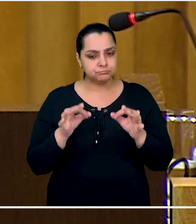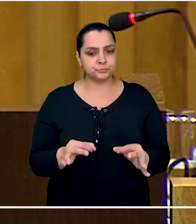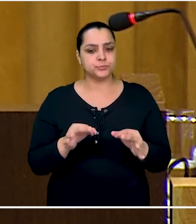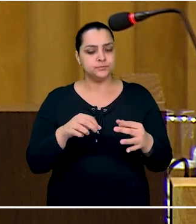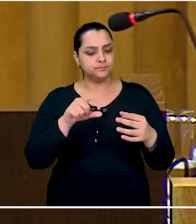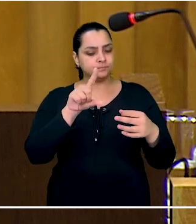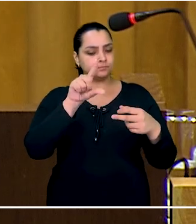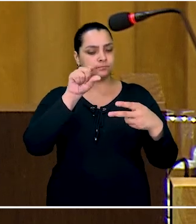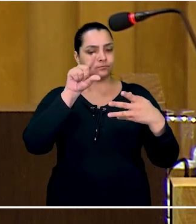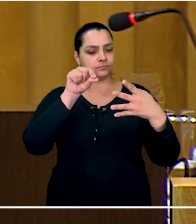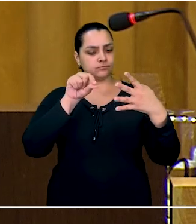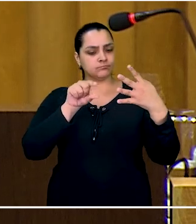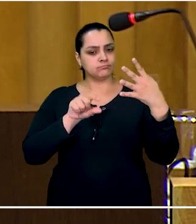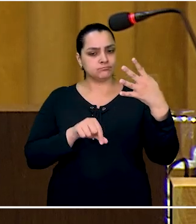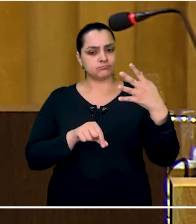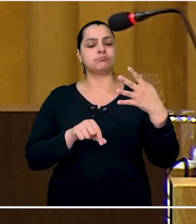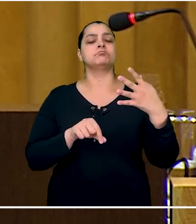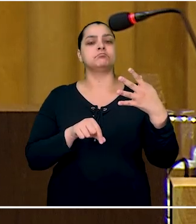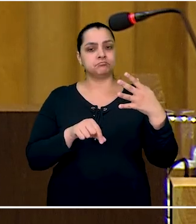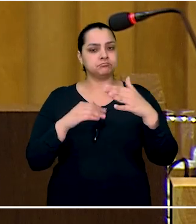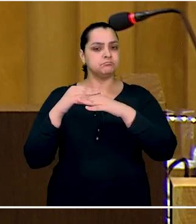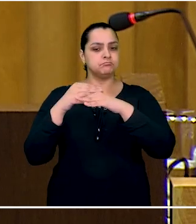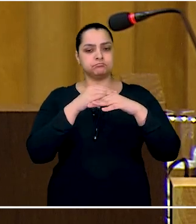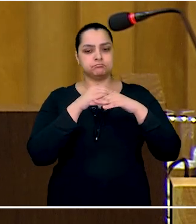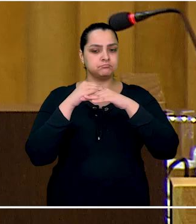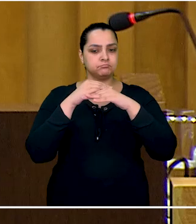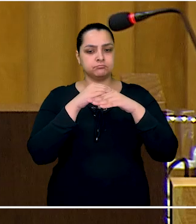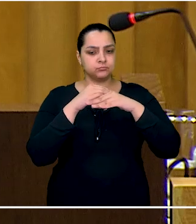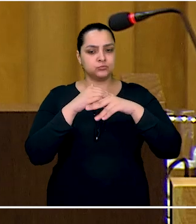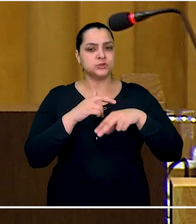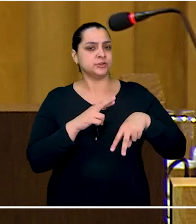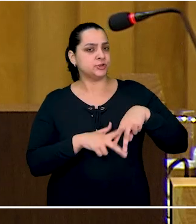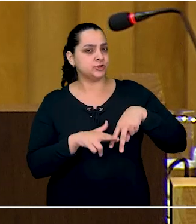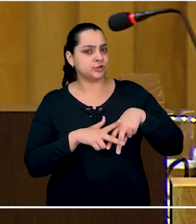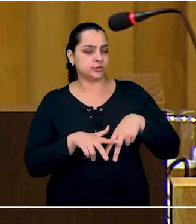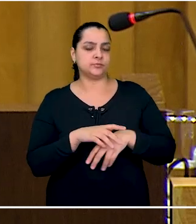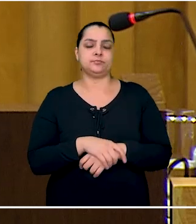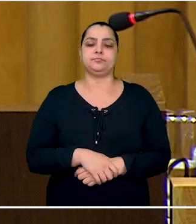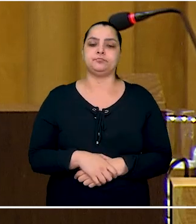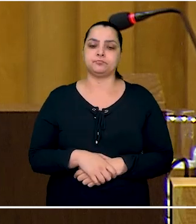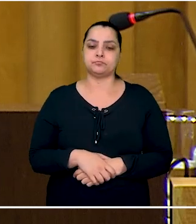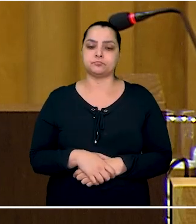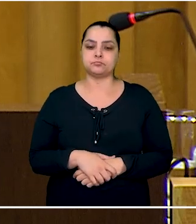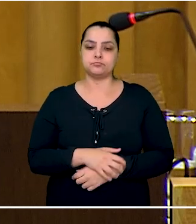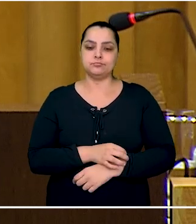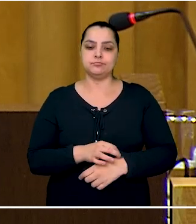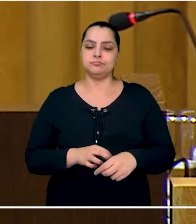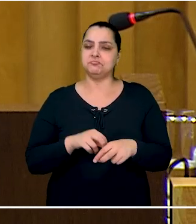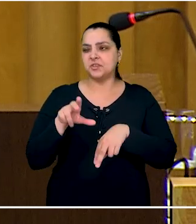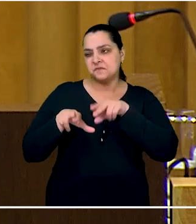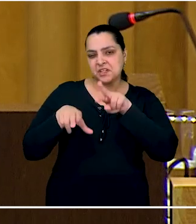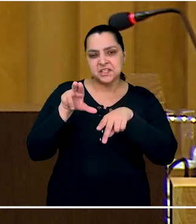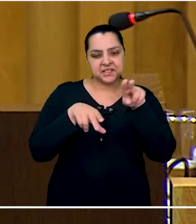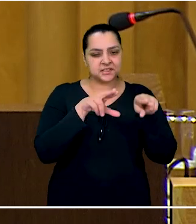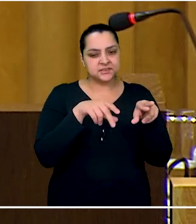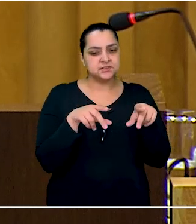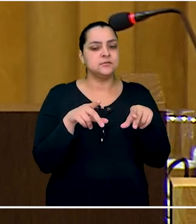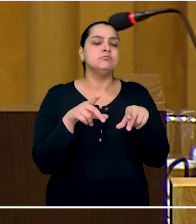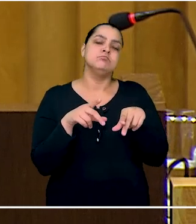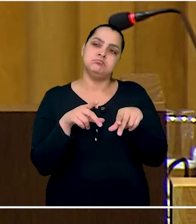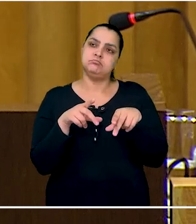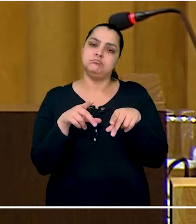absoluta do critério da isonomia, da equidade de gênero, não é? Uma pequena variação aqui e ali